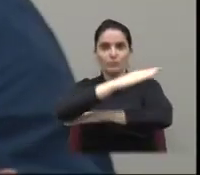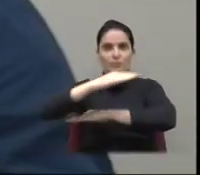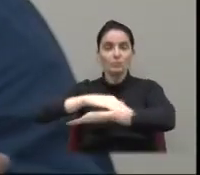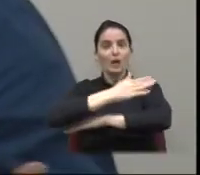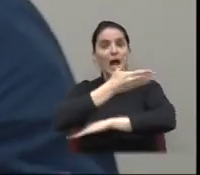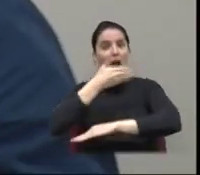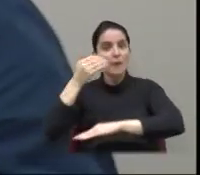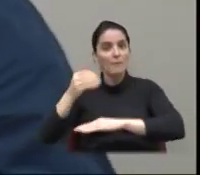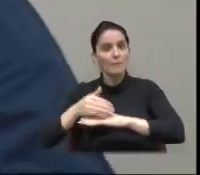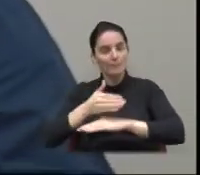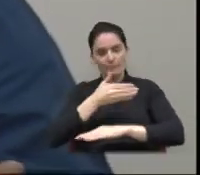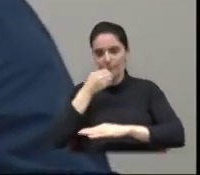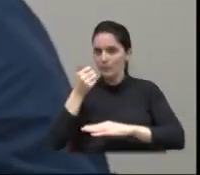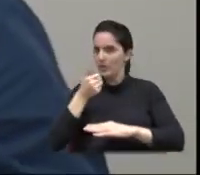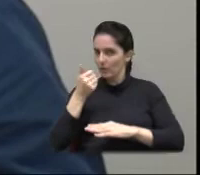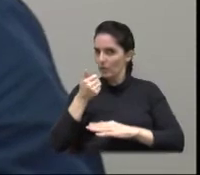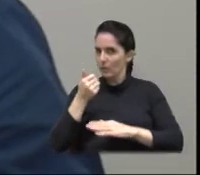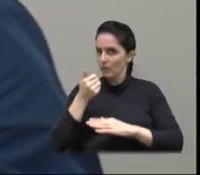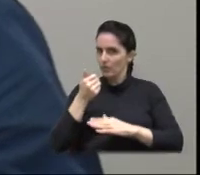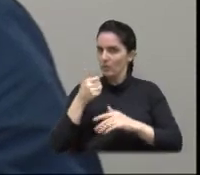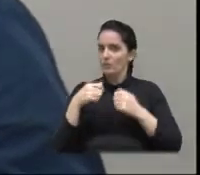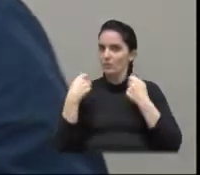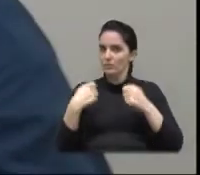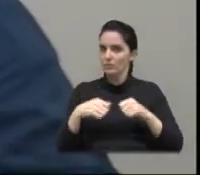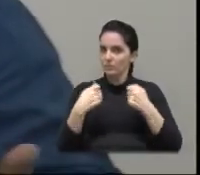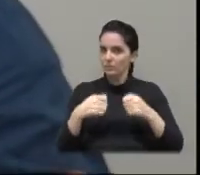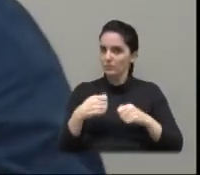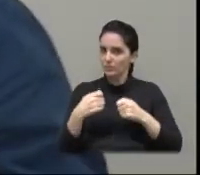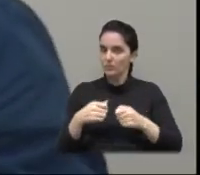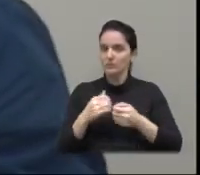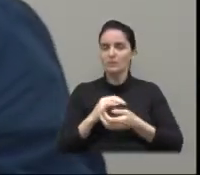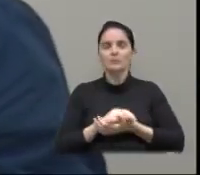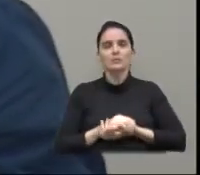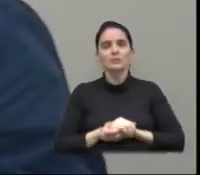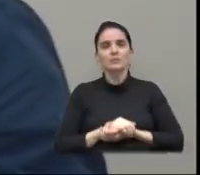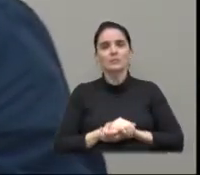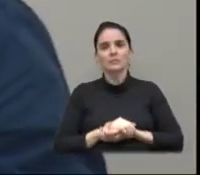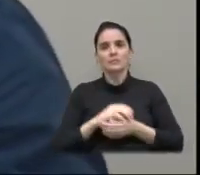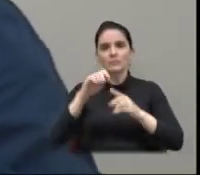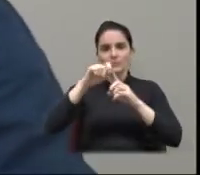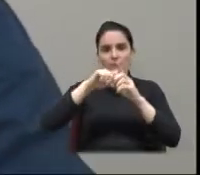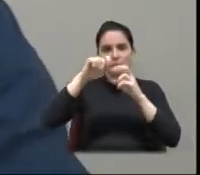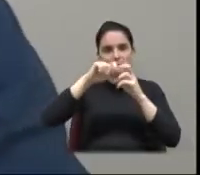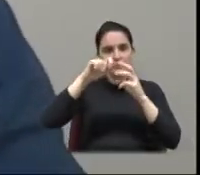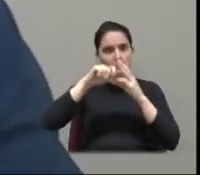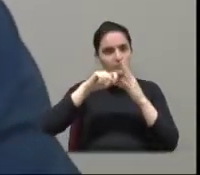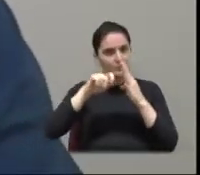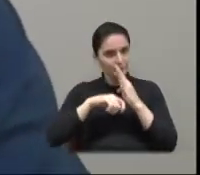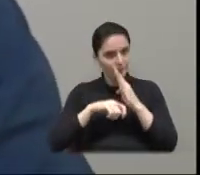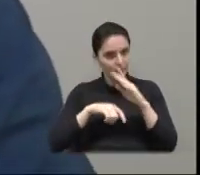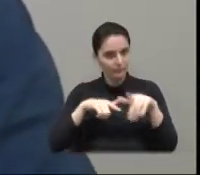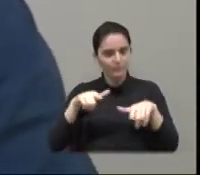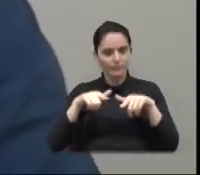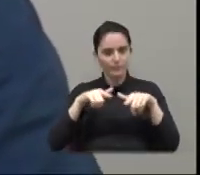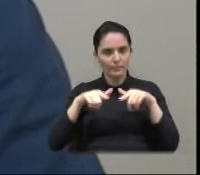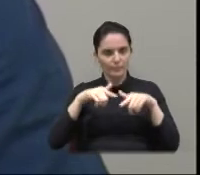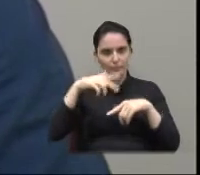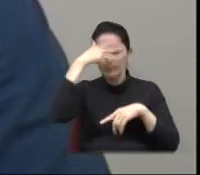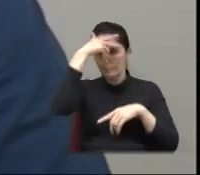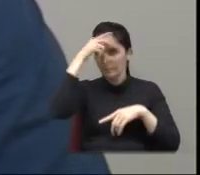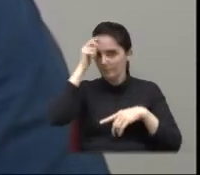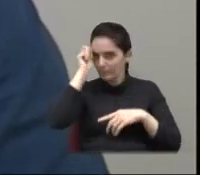há condições e há tempo suficiente, né? Já estamos há 4 meses de trabalho do Executivo, para que